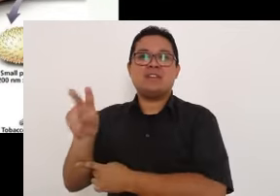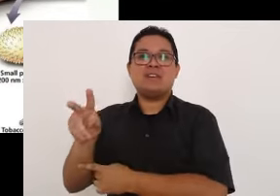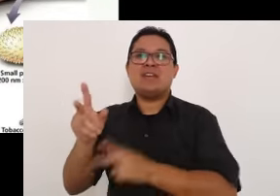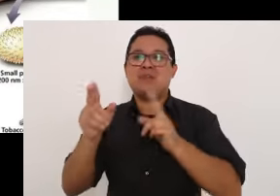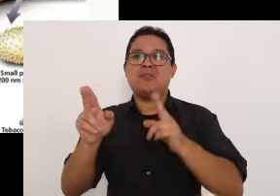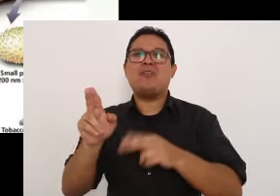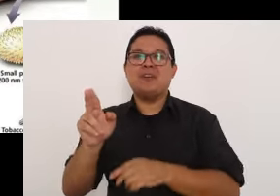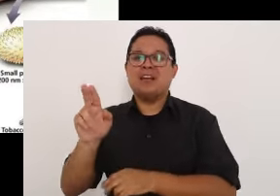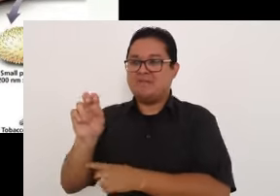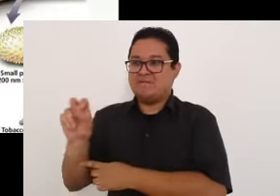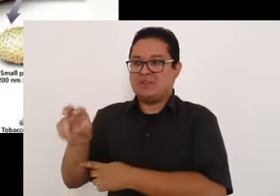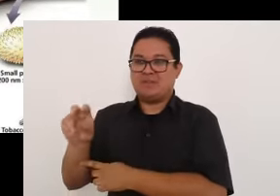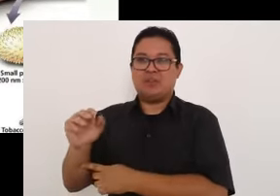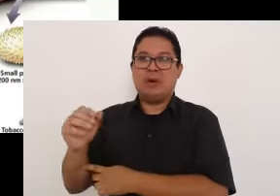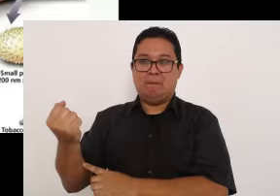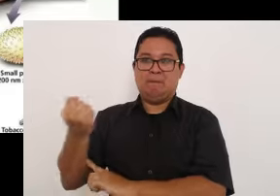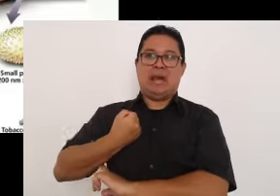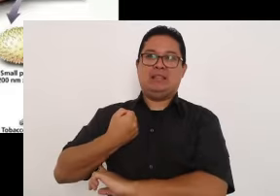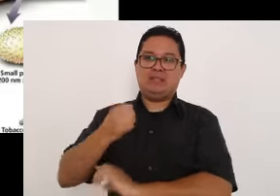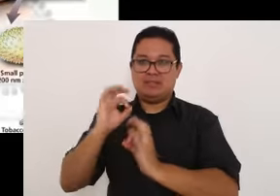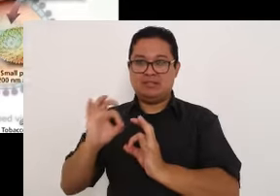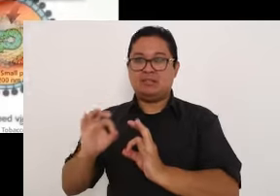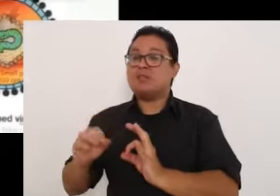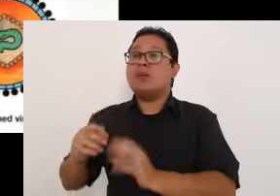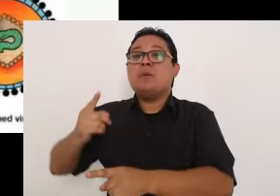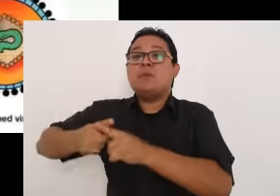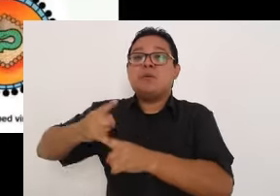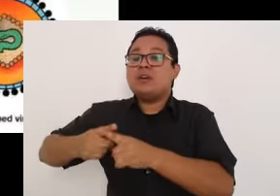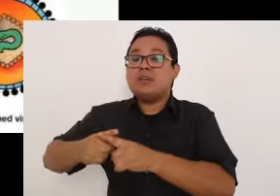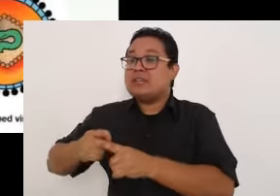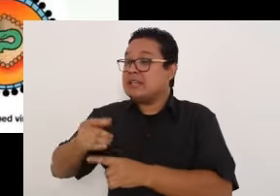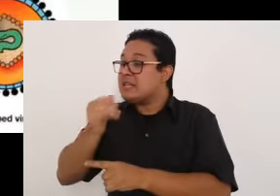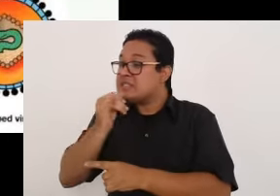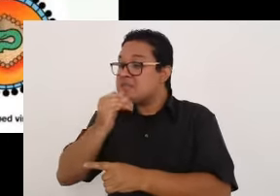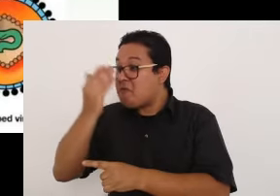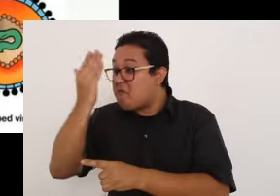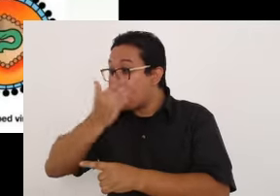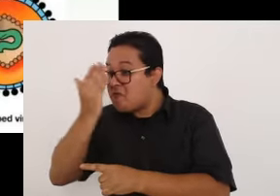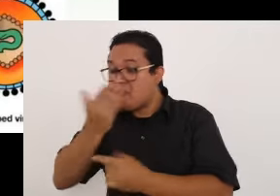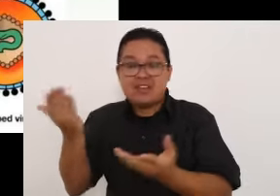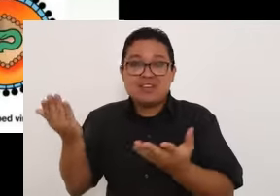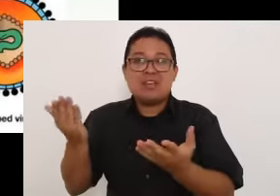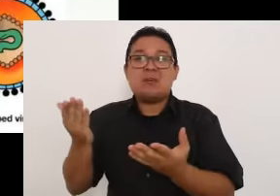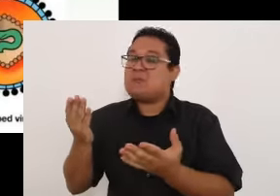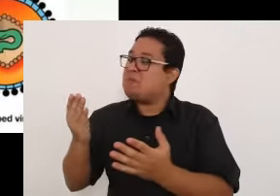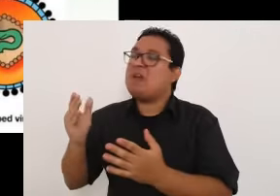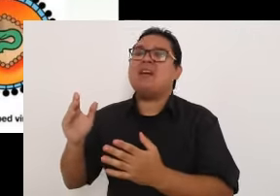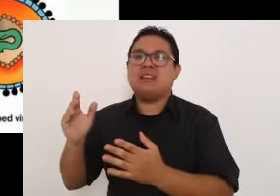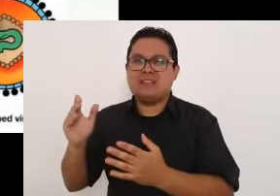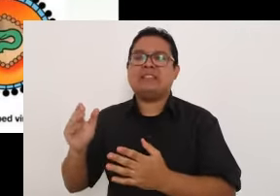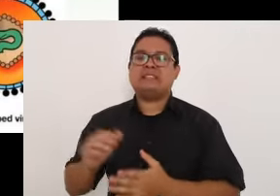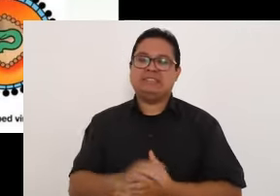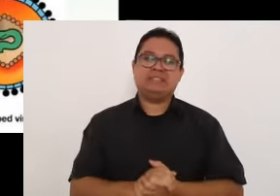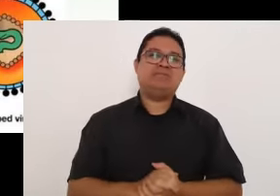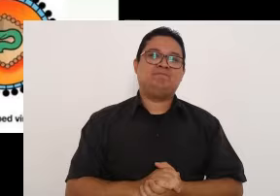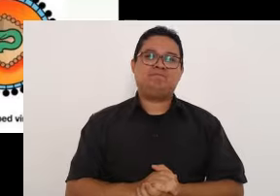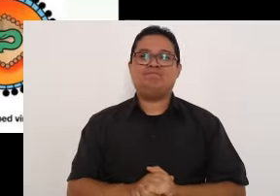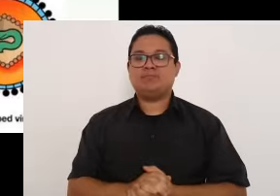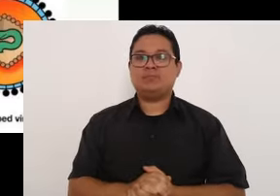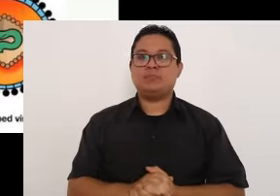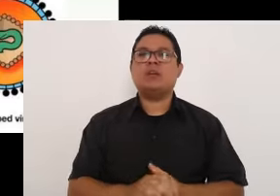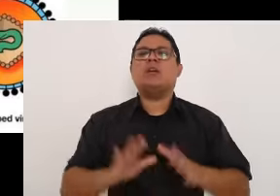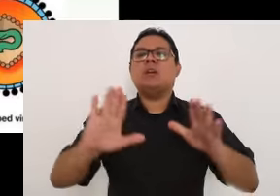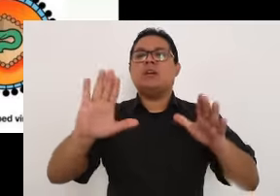célula, como não é mesmo, tá? Mas vamos lá, vamos continuando aqui. Nós temos dois